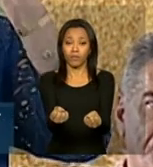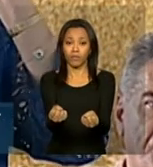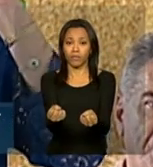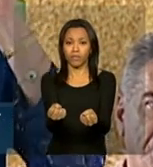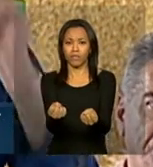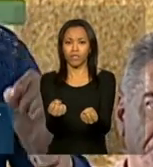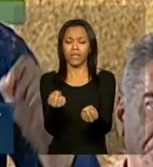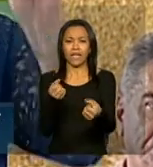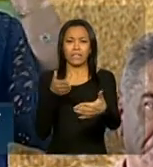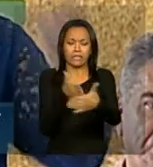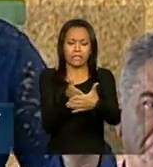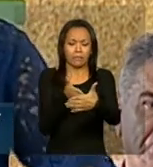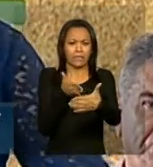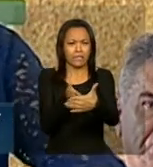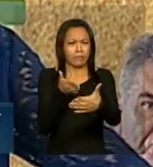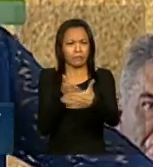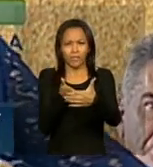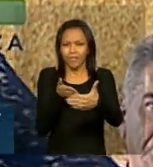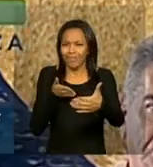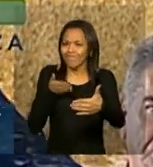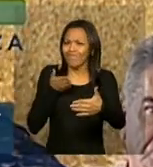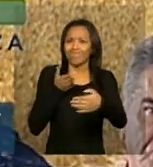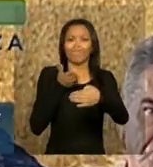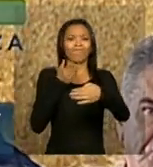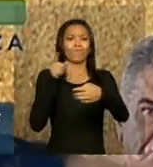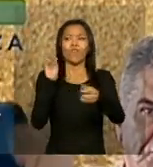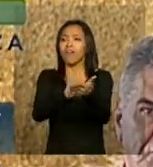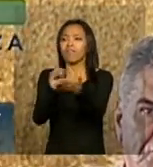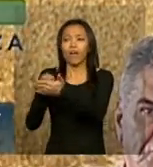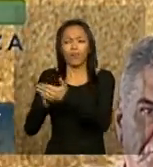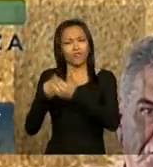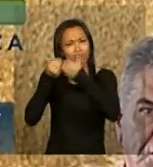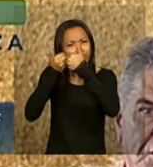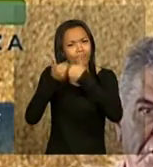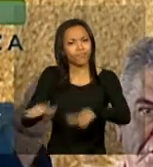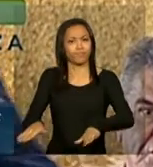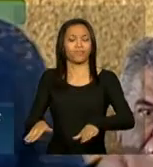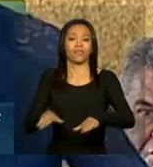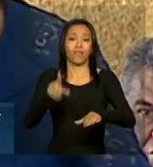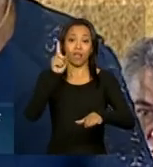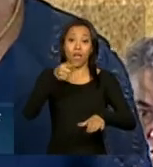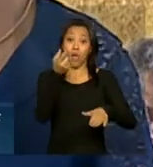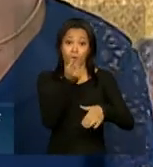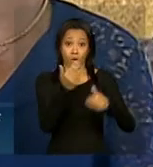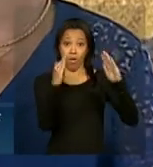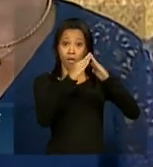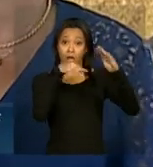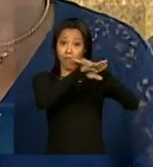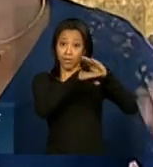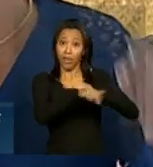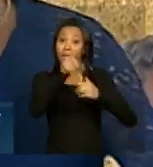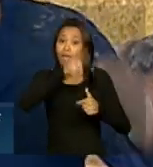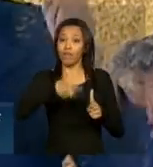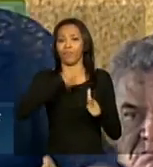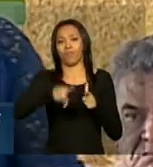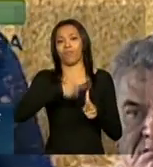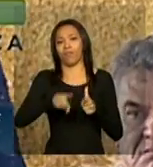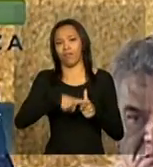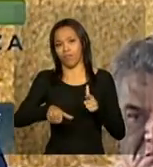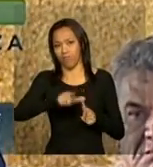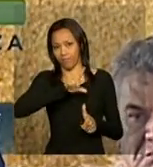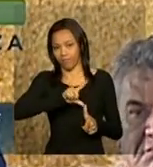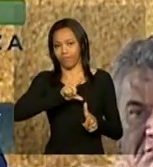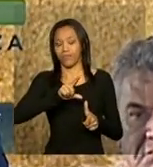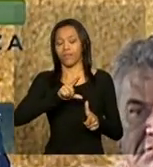com as limitações e os gargalos da infraestrutura. A armazenagem é um gargalo. Nós temos